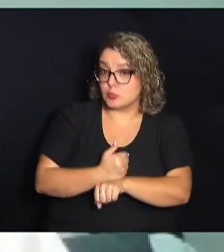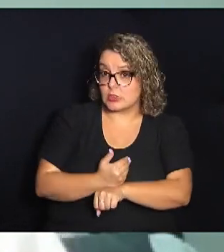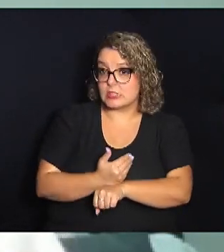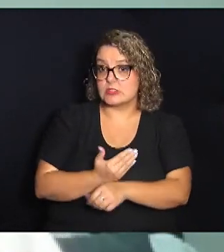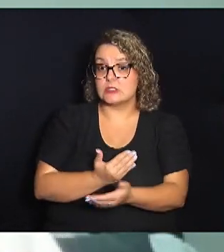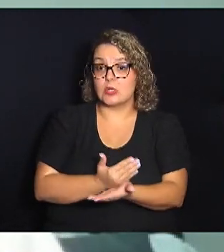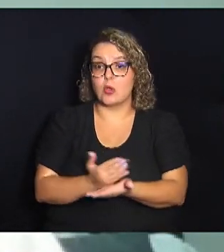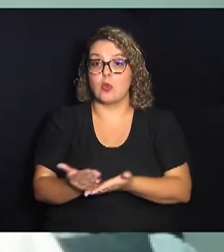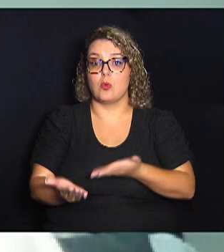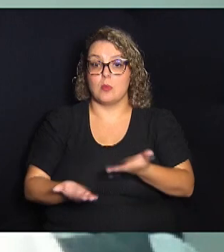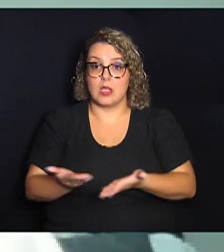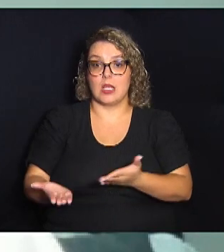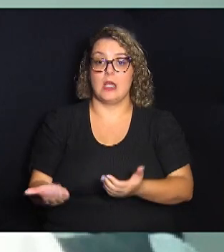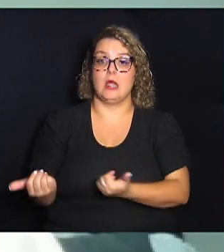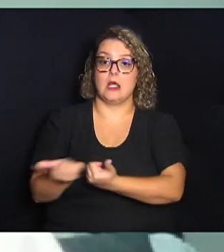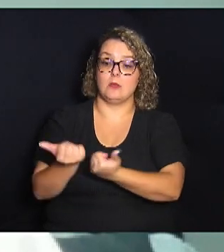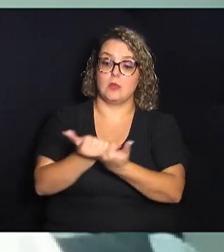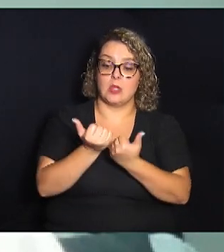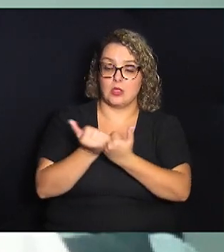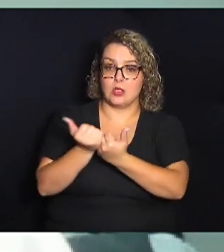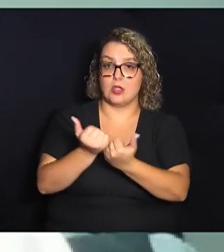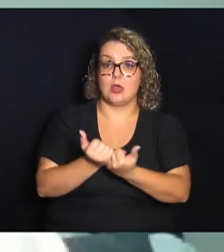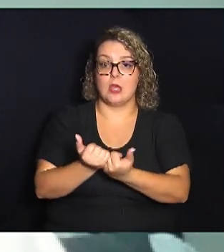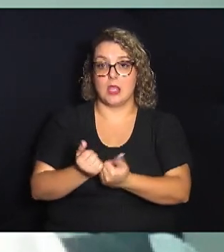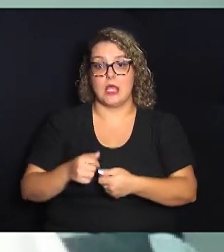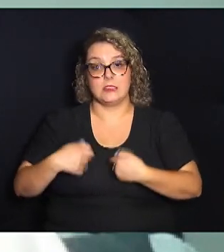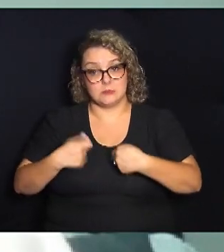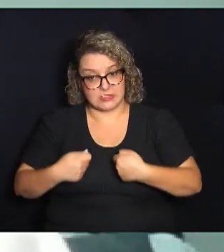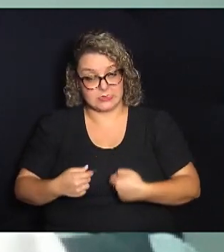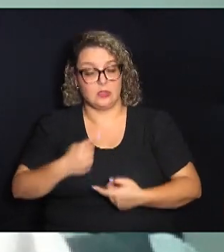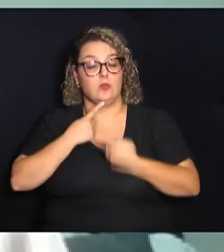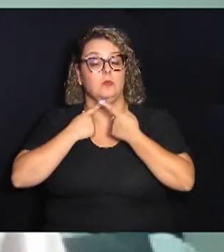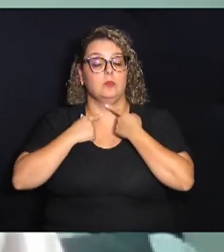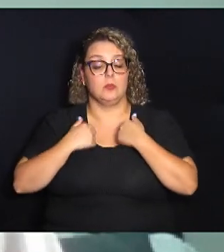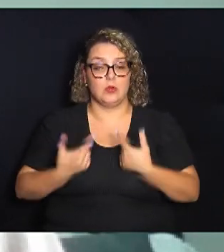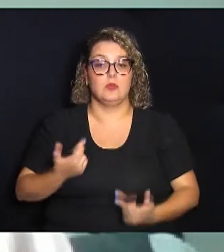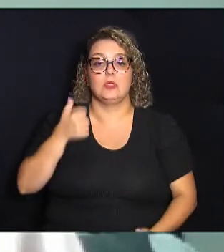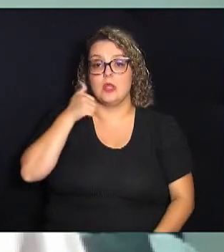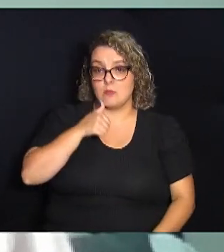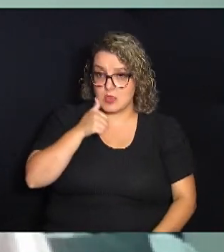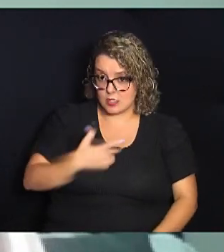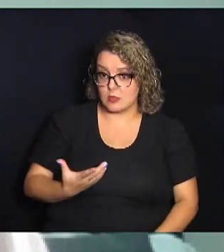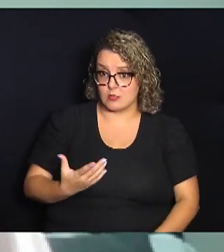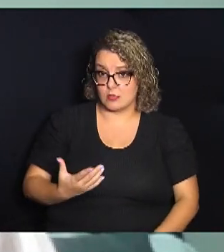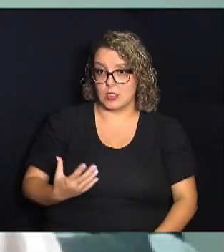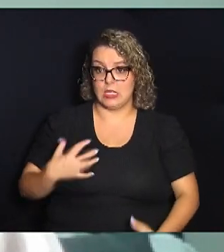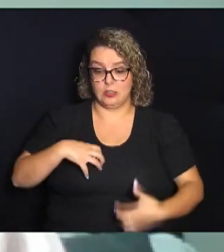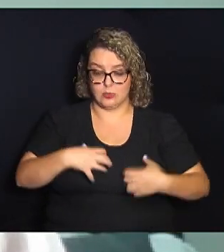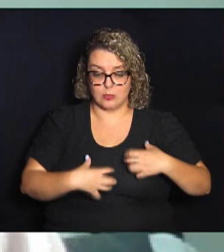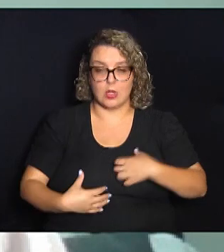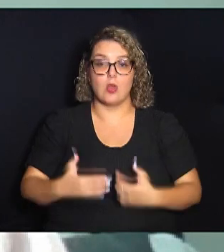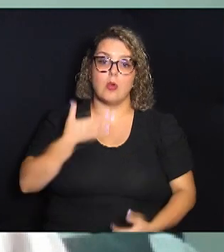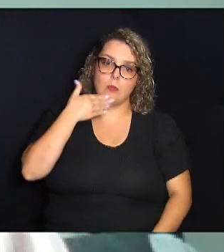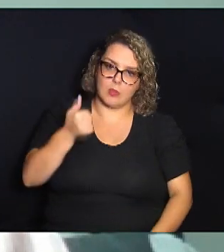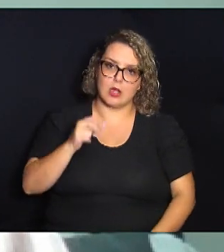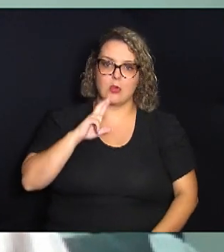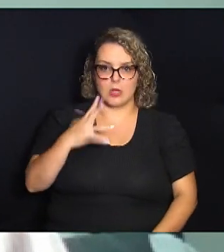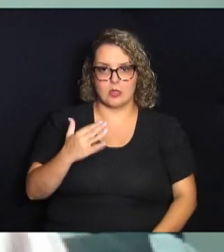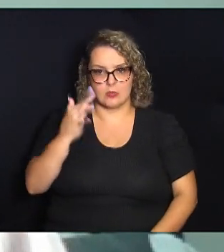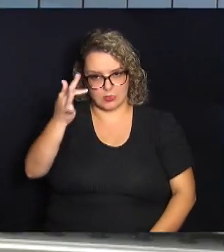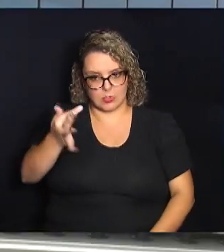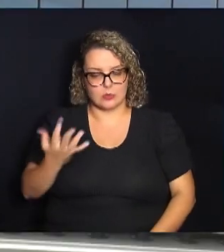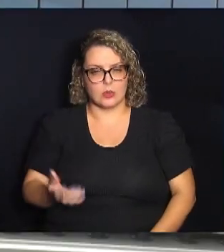começa a repor as necessidades femininas, tanto melhor são os resultados lá na frente. Doutor,